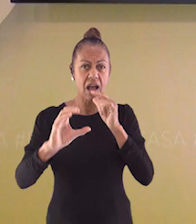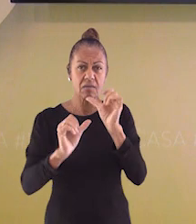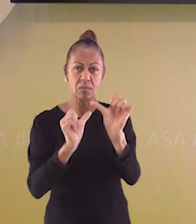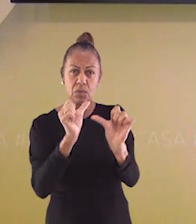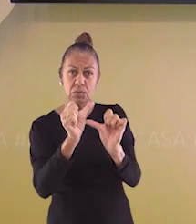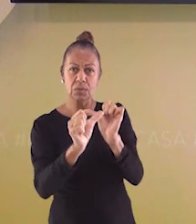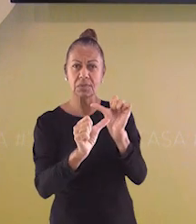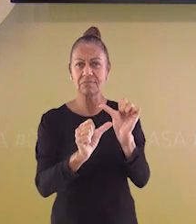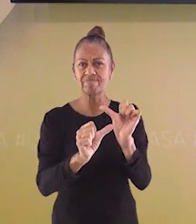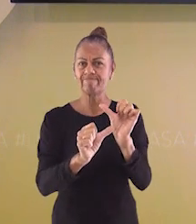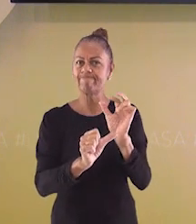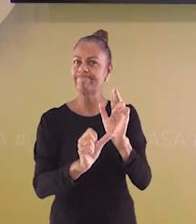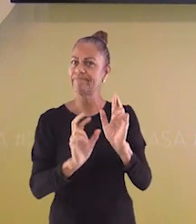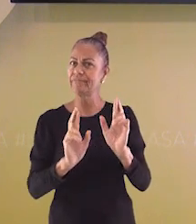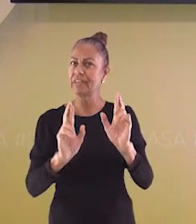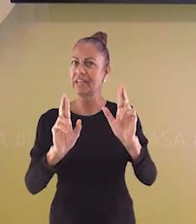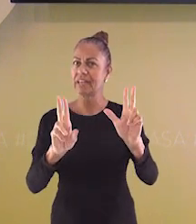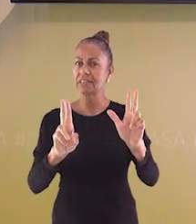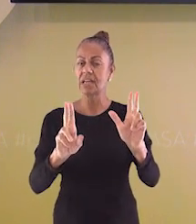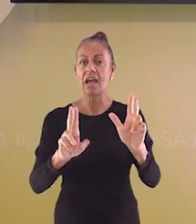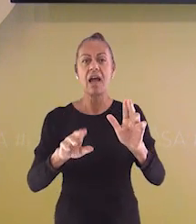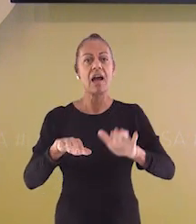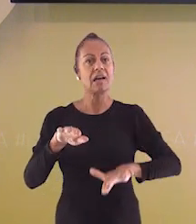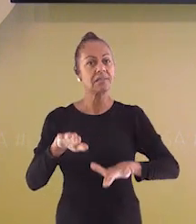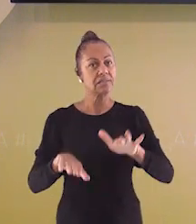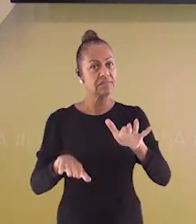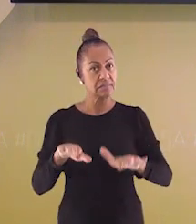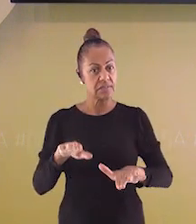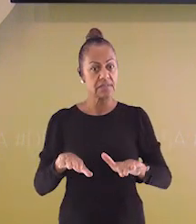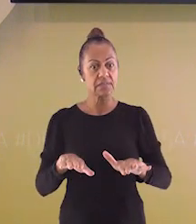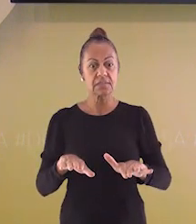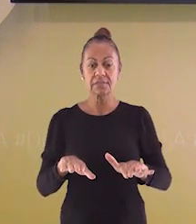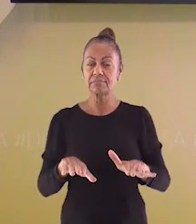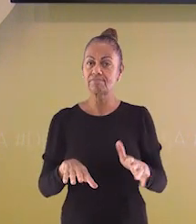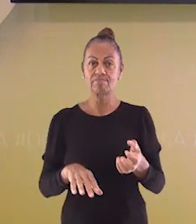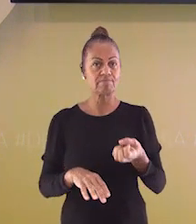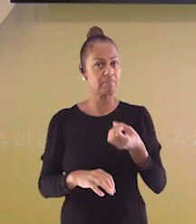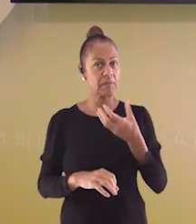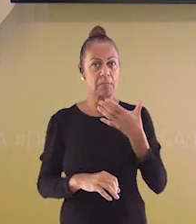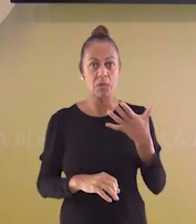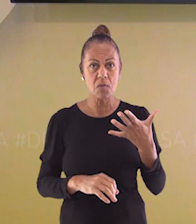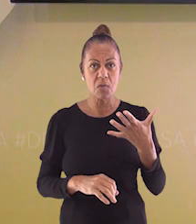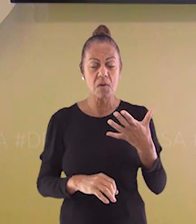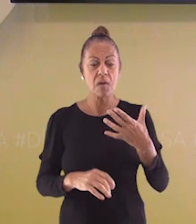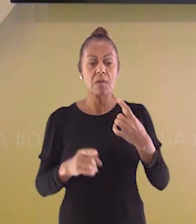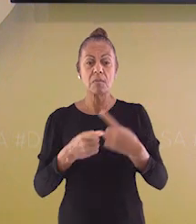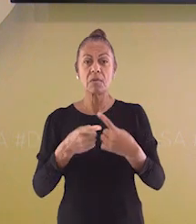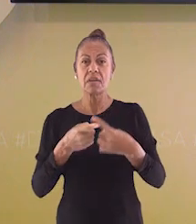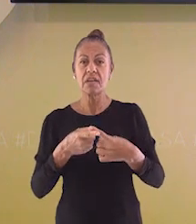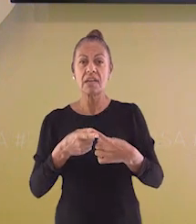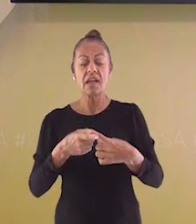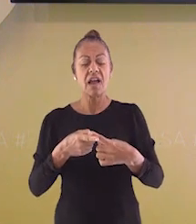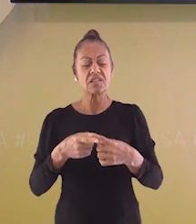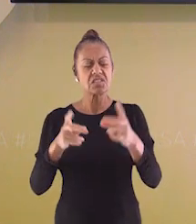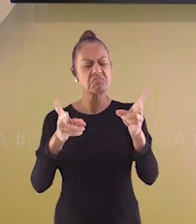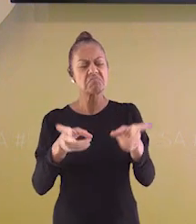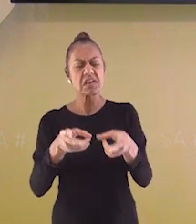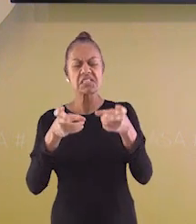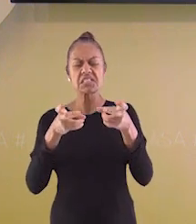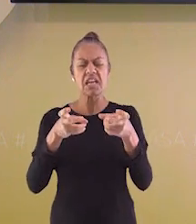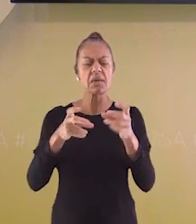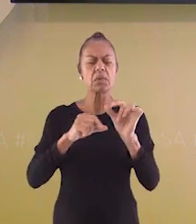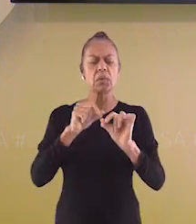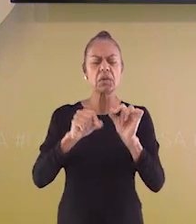diferente. Os resultados, na maioria das vezes, são perceptíveis. A gente percebe que mudou a cor